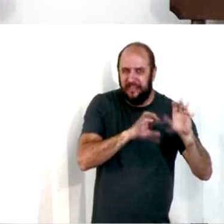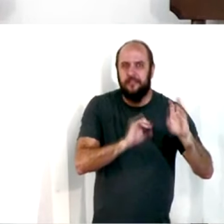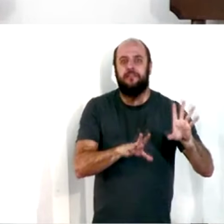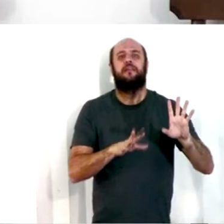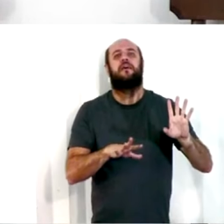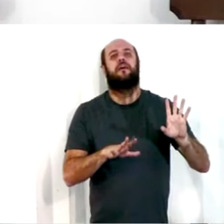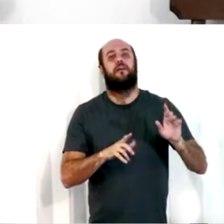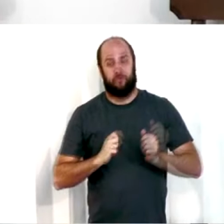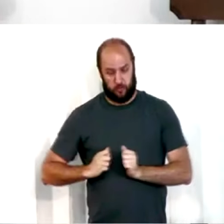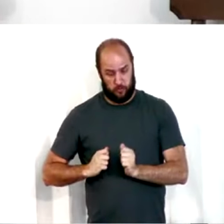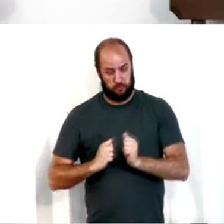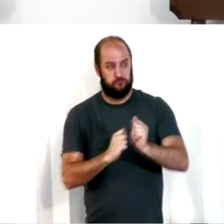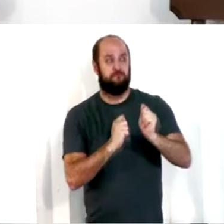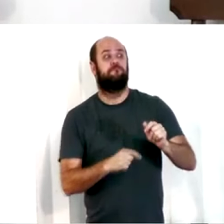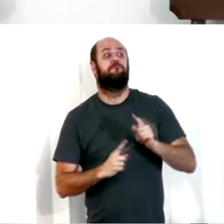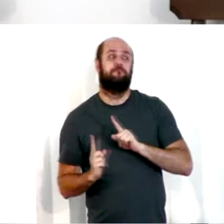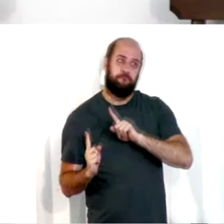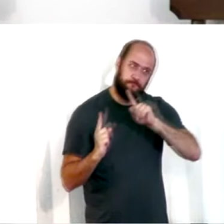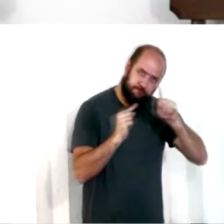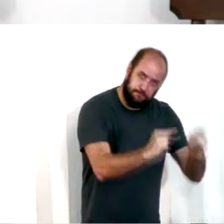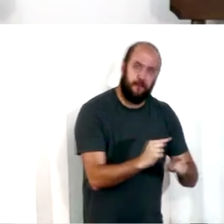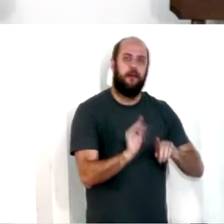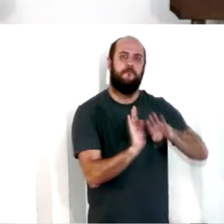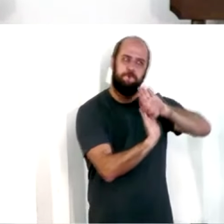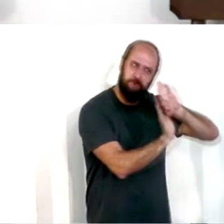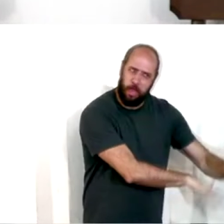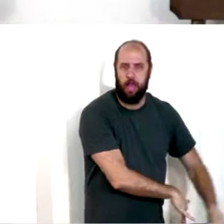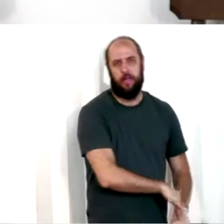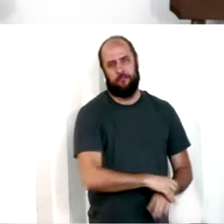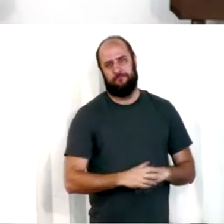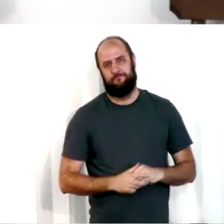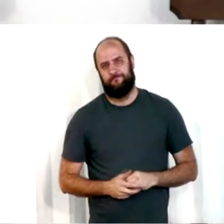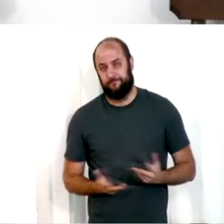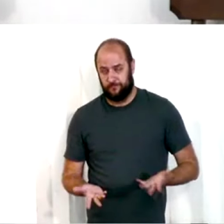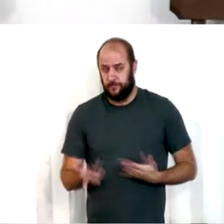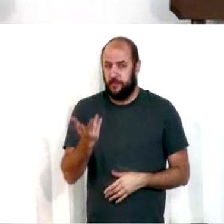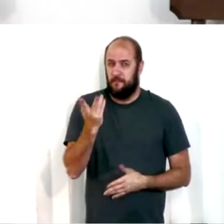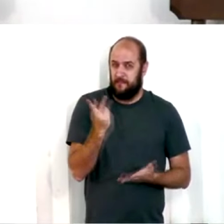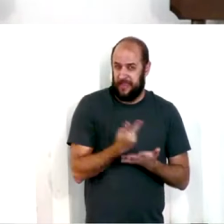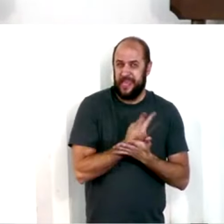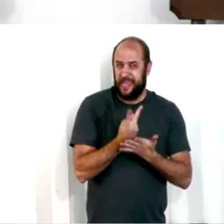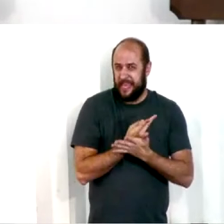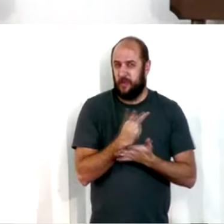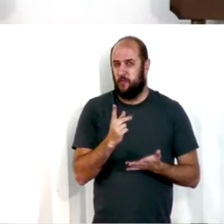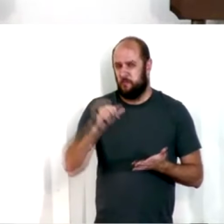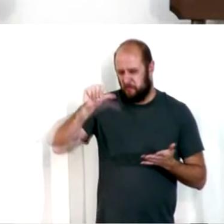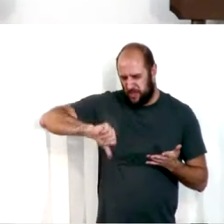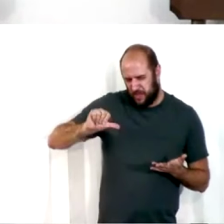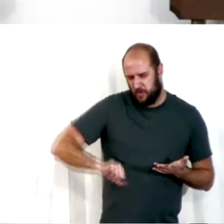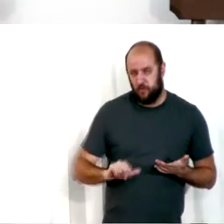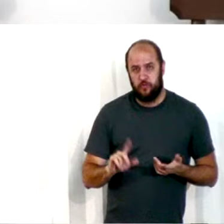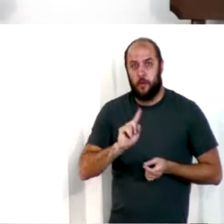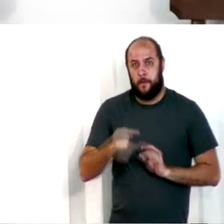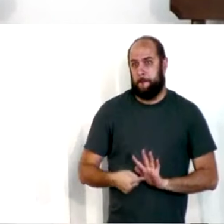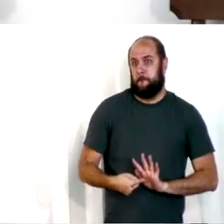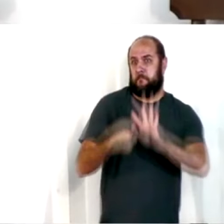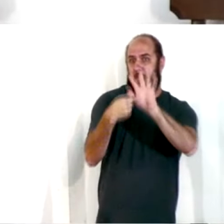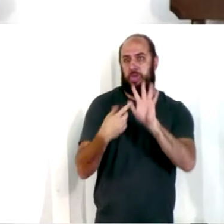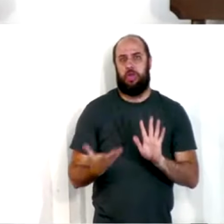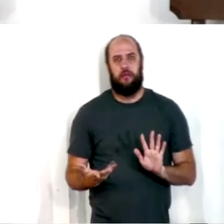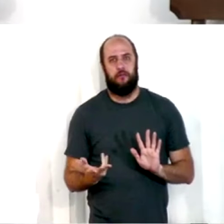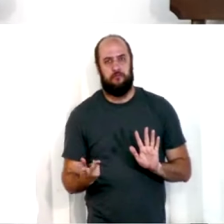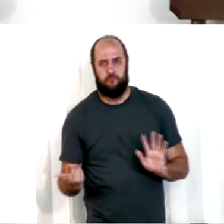Deus. E de fato, os piores erros, meus irmãos, não são aqueles que são crassos, não são aqueles que são